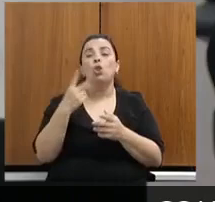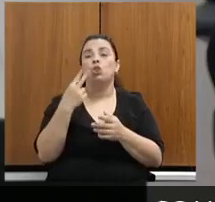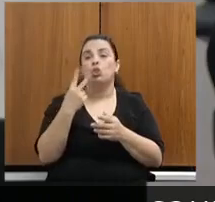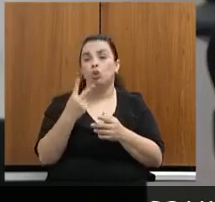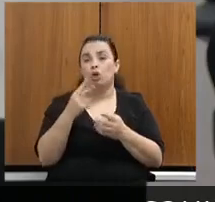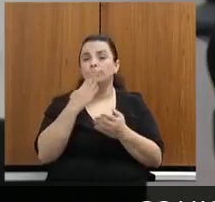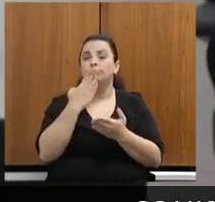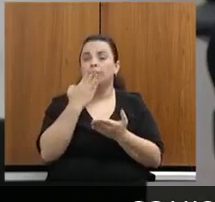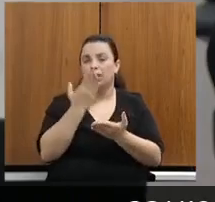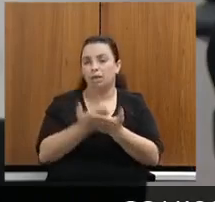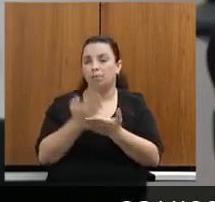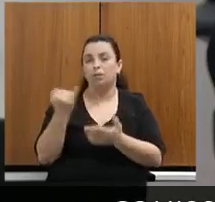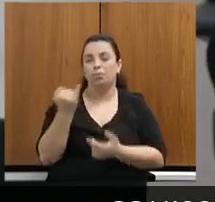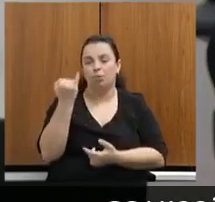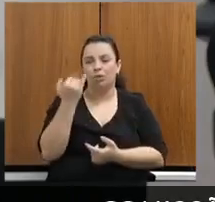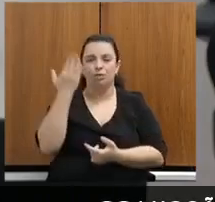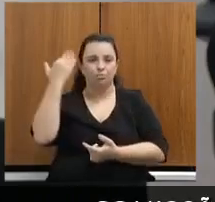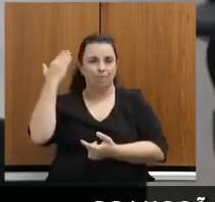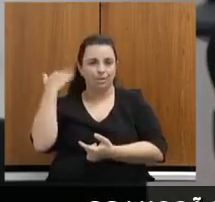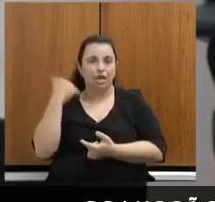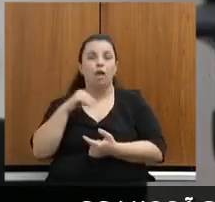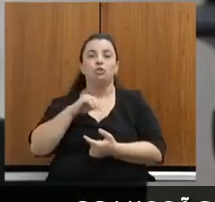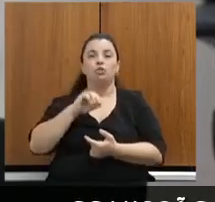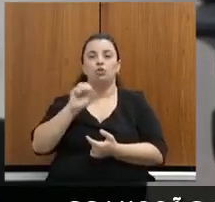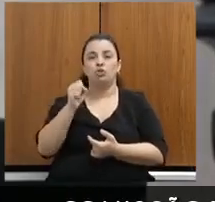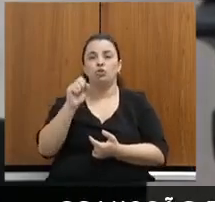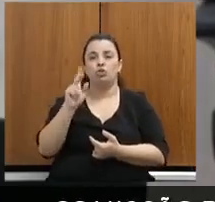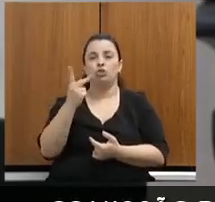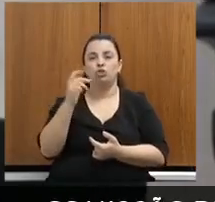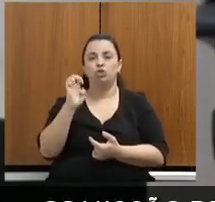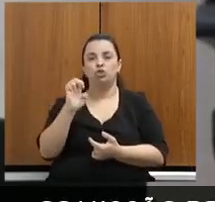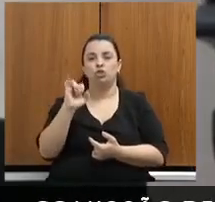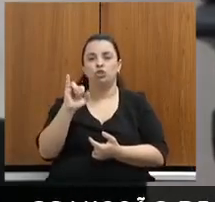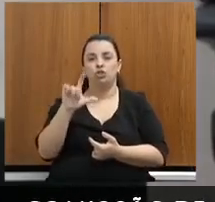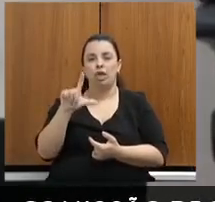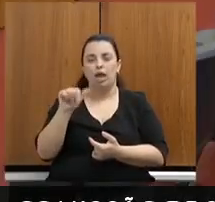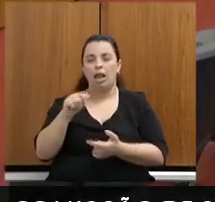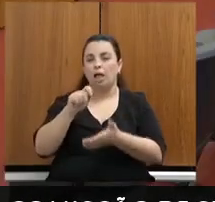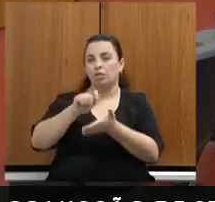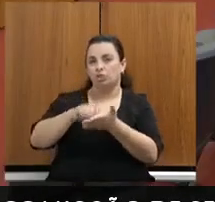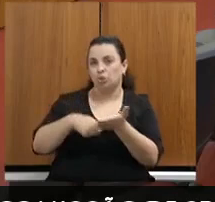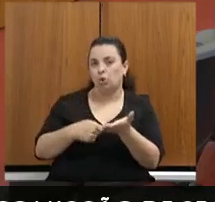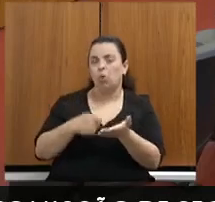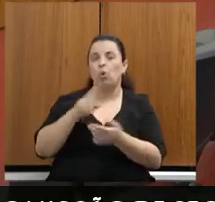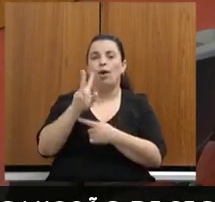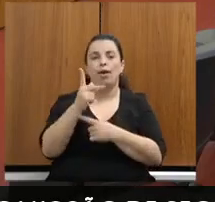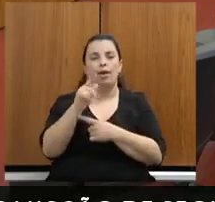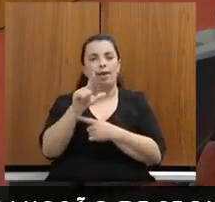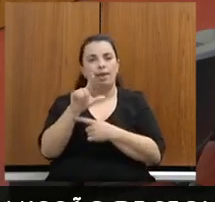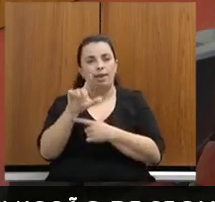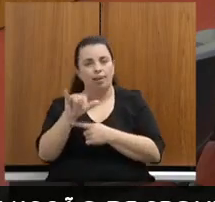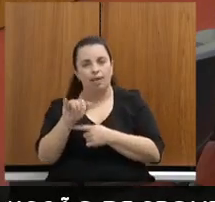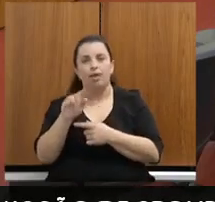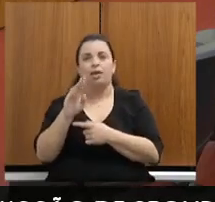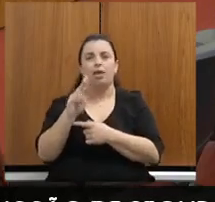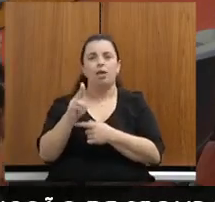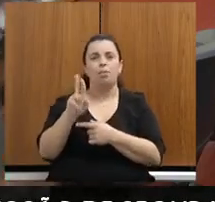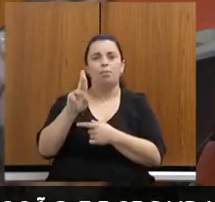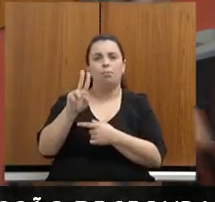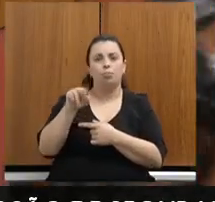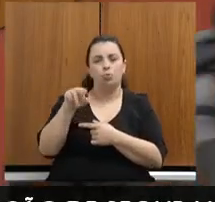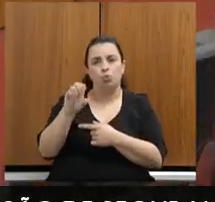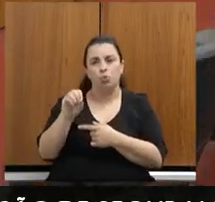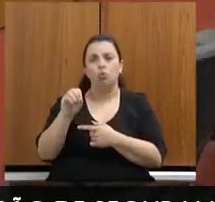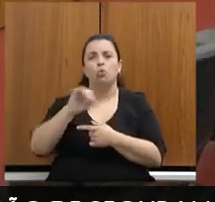importantes inclusive vai apaixonada pela delegada Sheila pelo Deputado alegria no João Leite Bruno engler e por esse